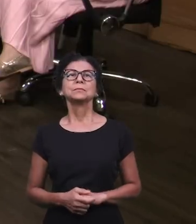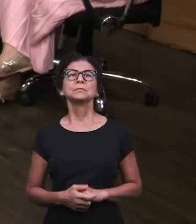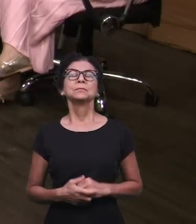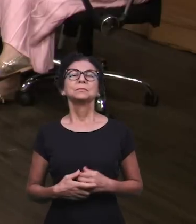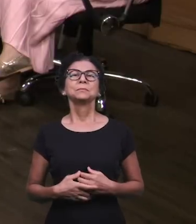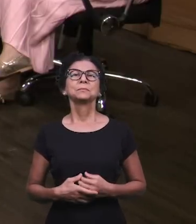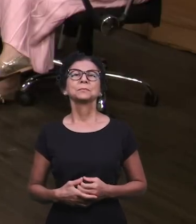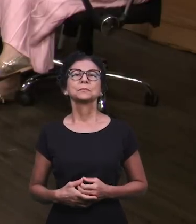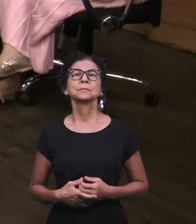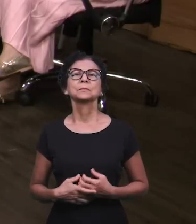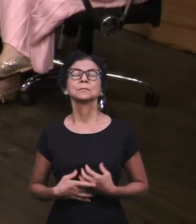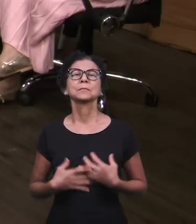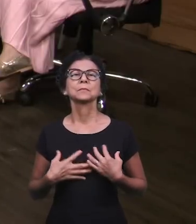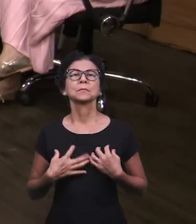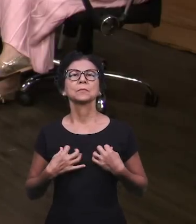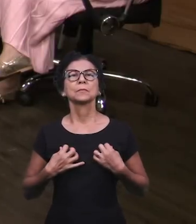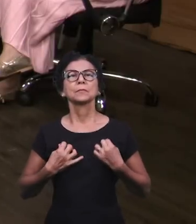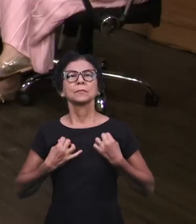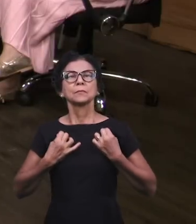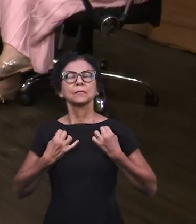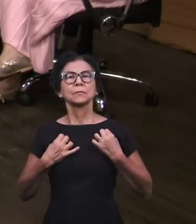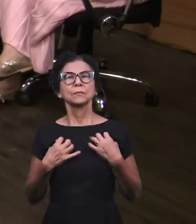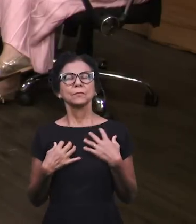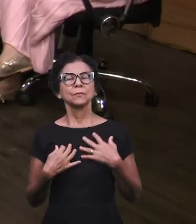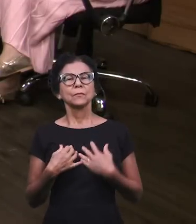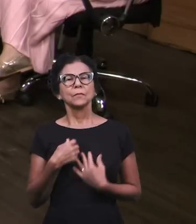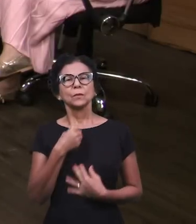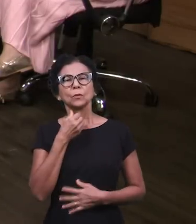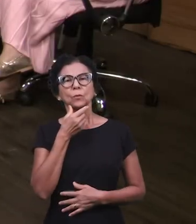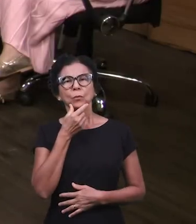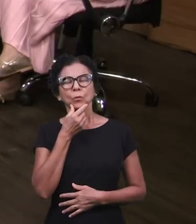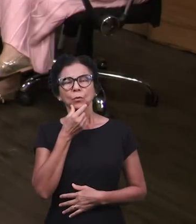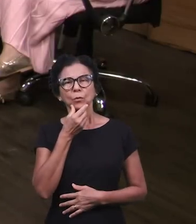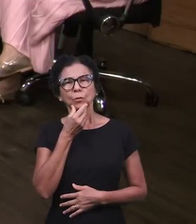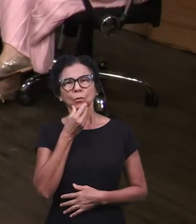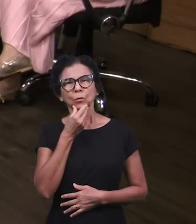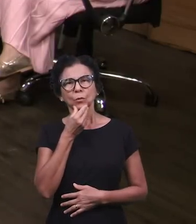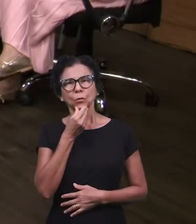nessa experiência do Christian, é que foi o